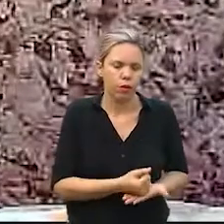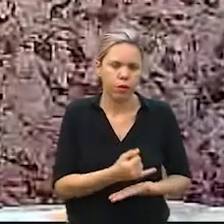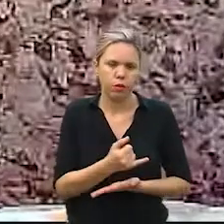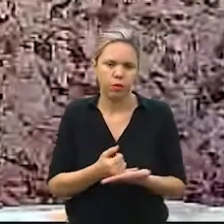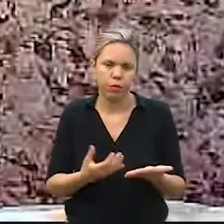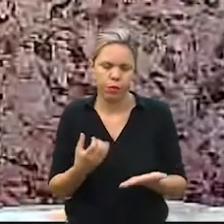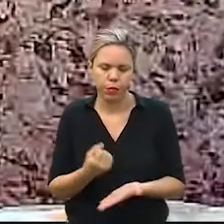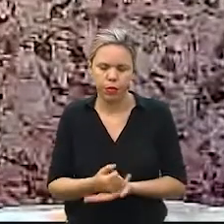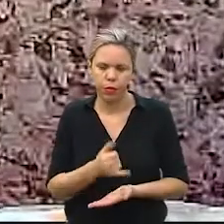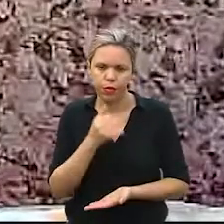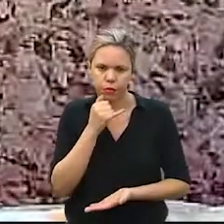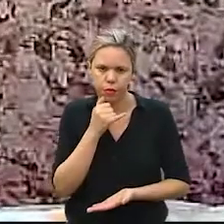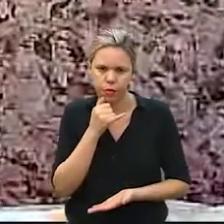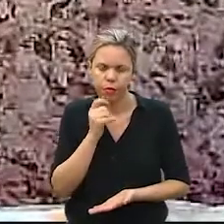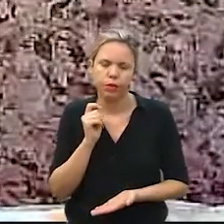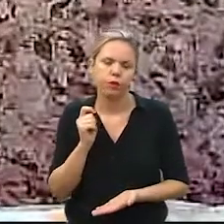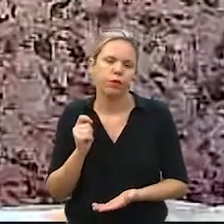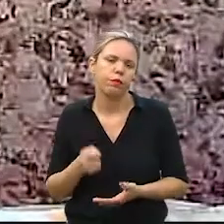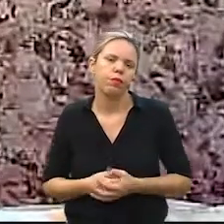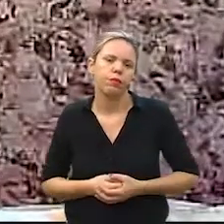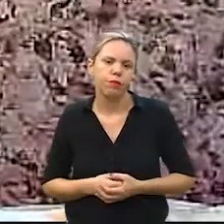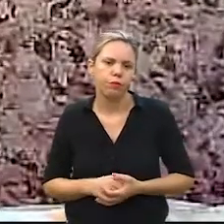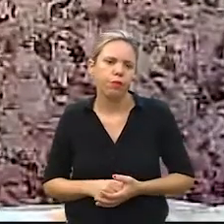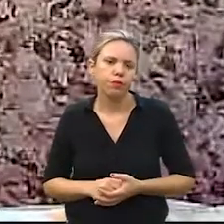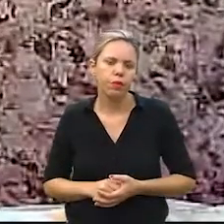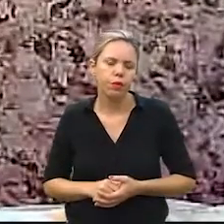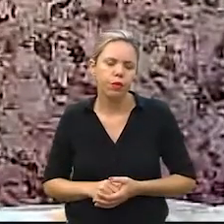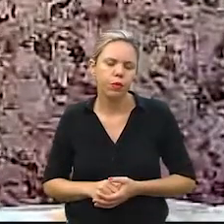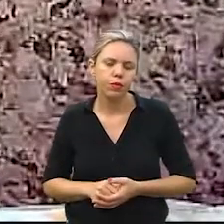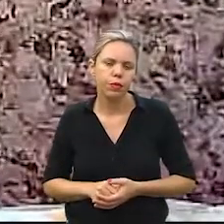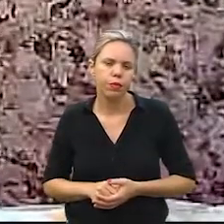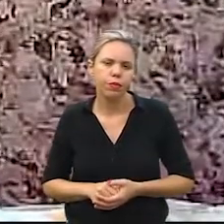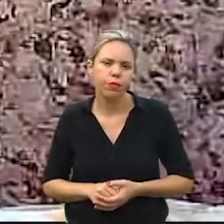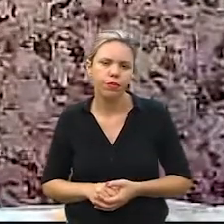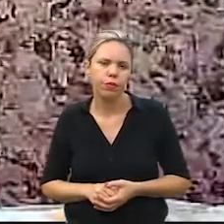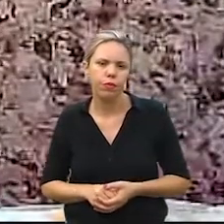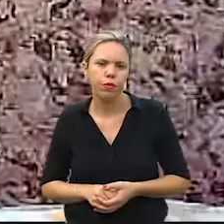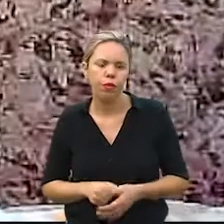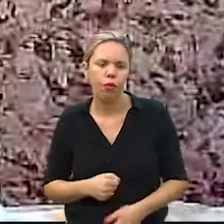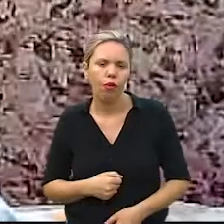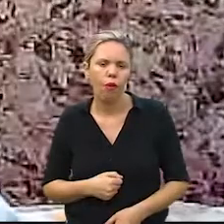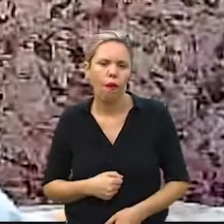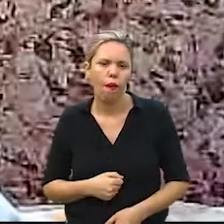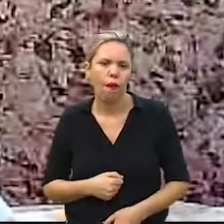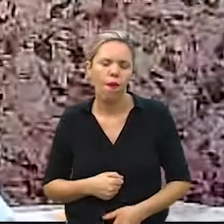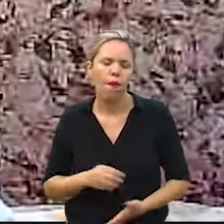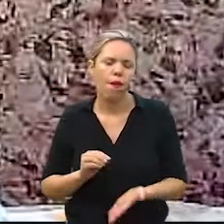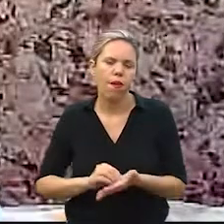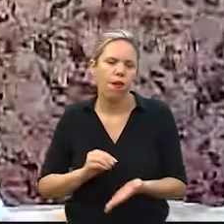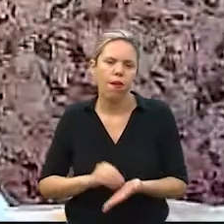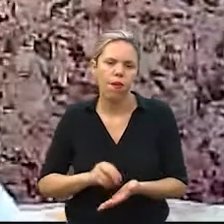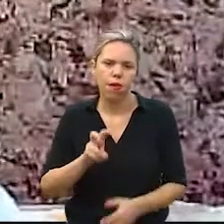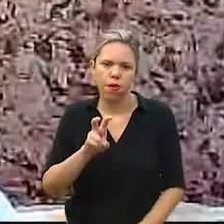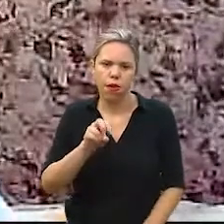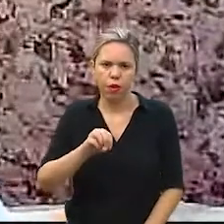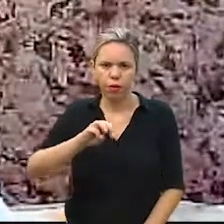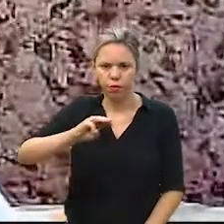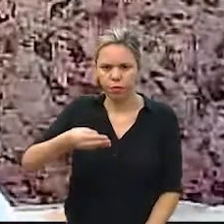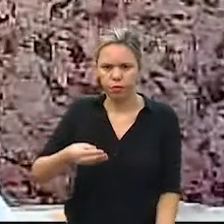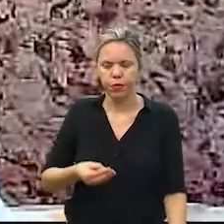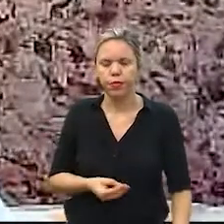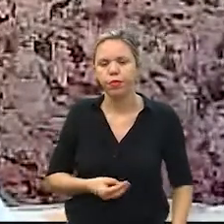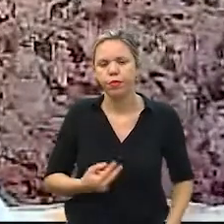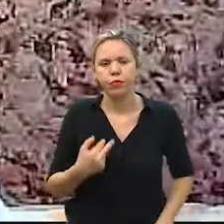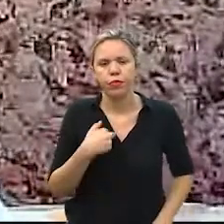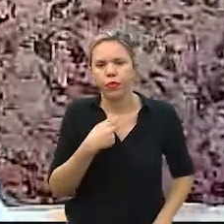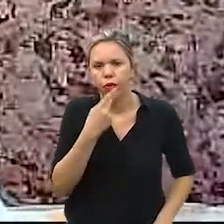recebe das contribuições dos ativos, faltou 50 milhões, eu